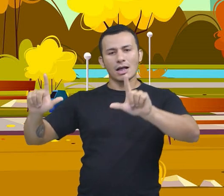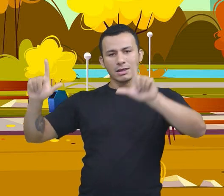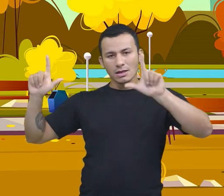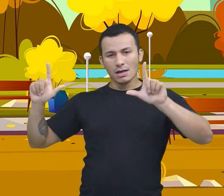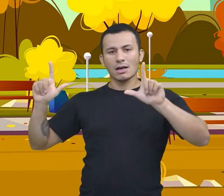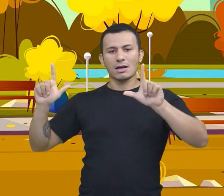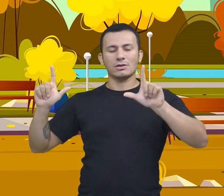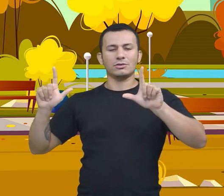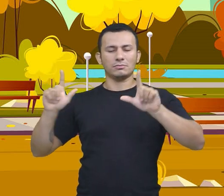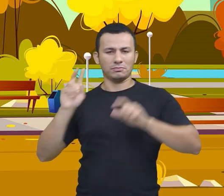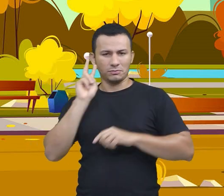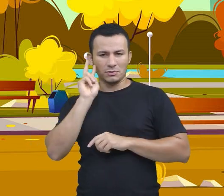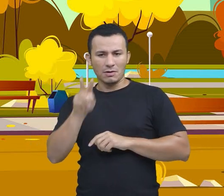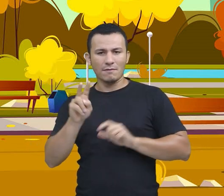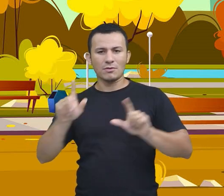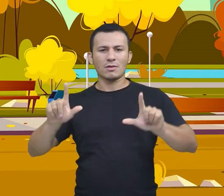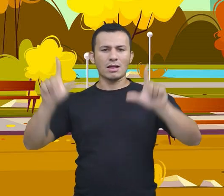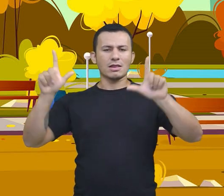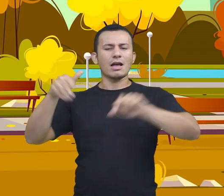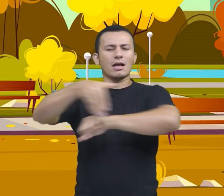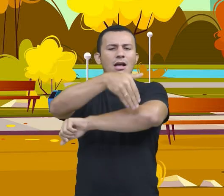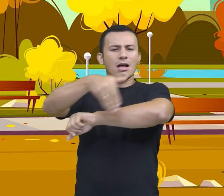Cartazes. Já viram cartazes aí na rua?